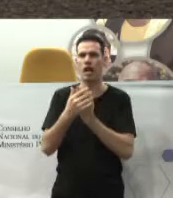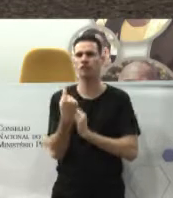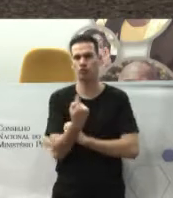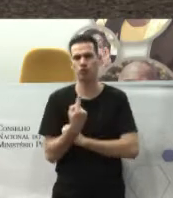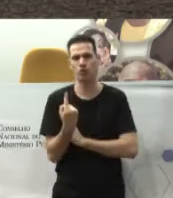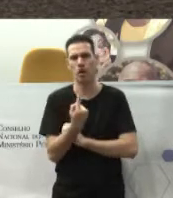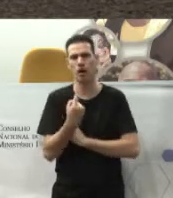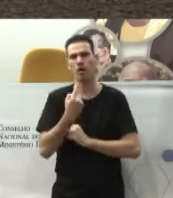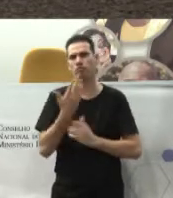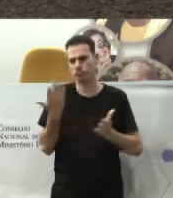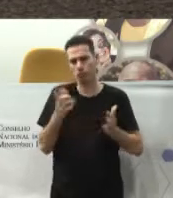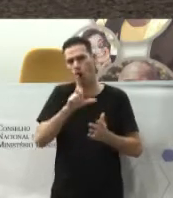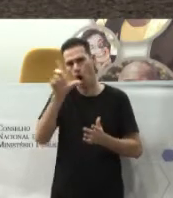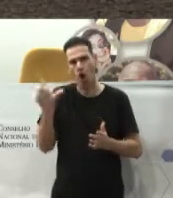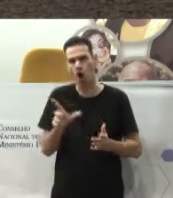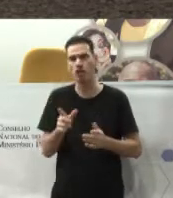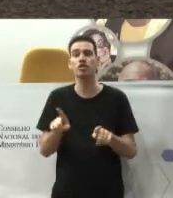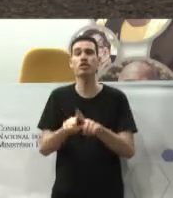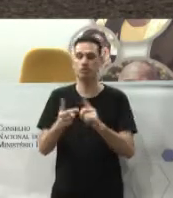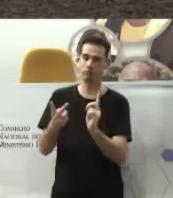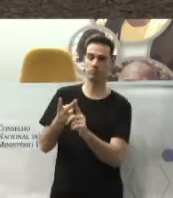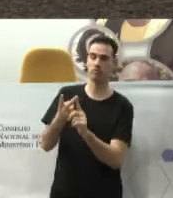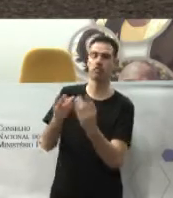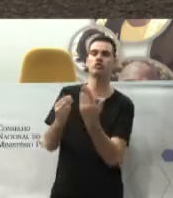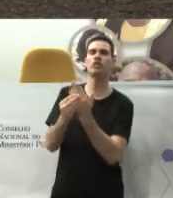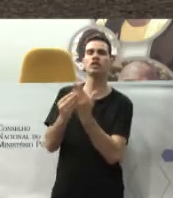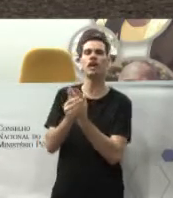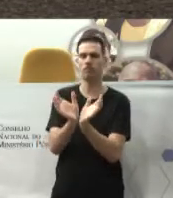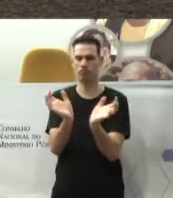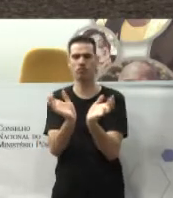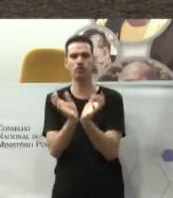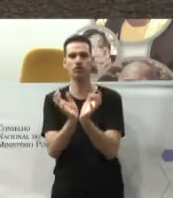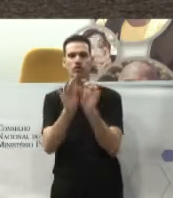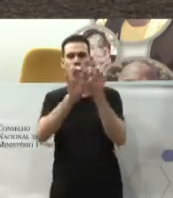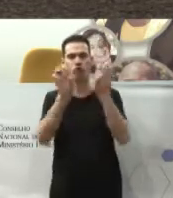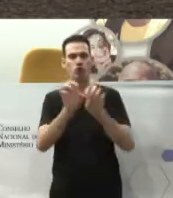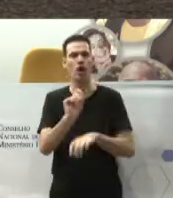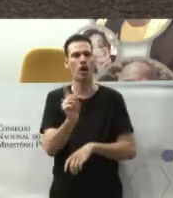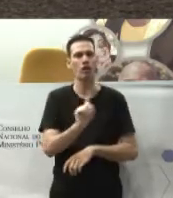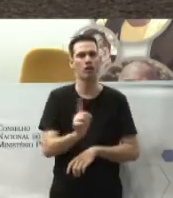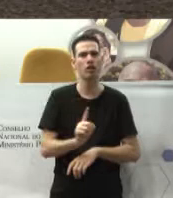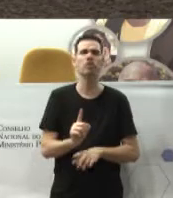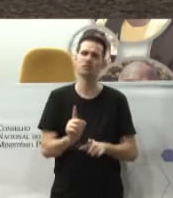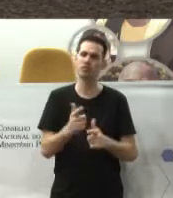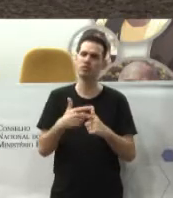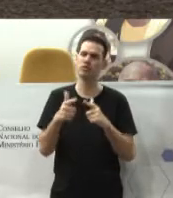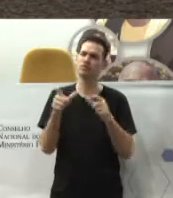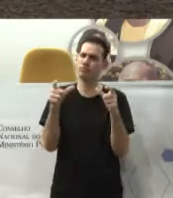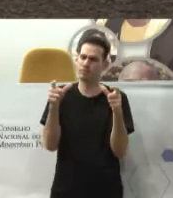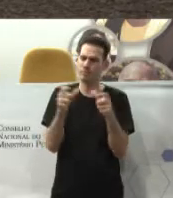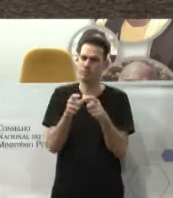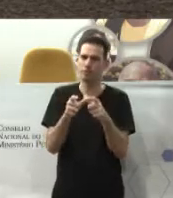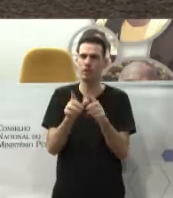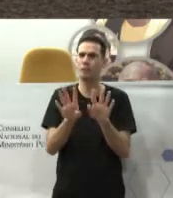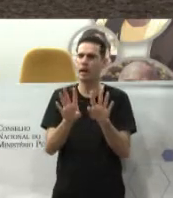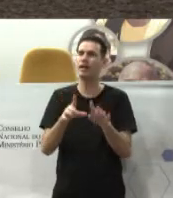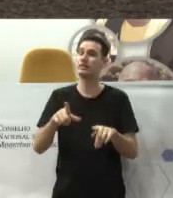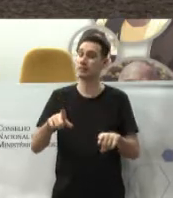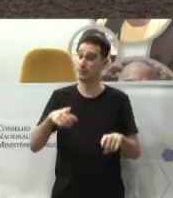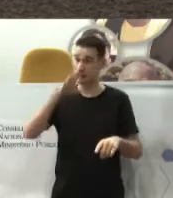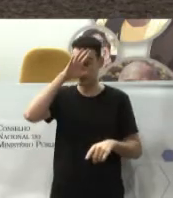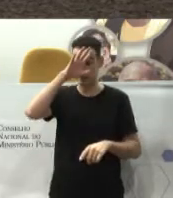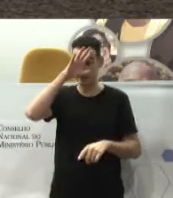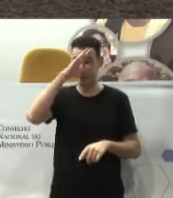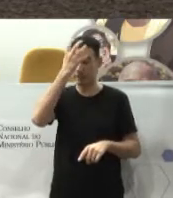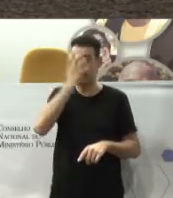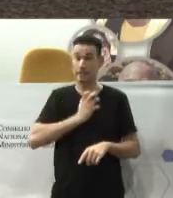para todos. O problema das ações coletivas não estruturais é talvez um pouco menor, mas ainda significativo,